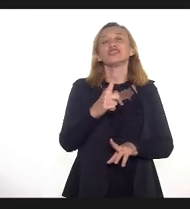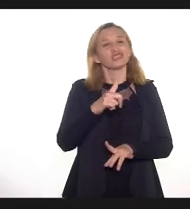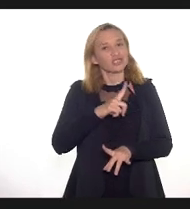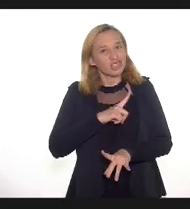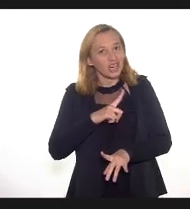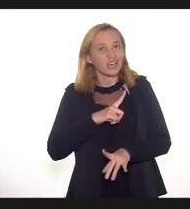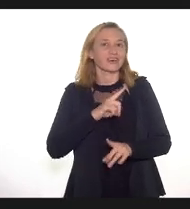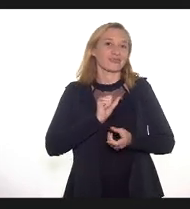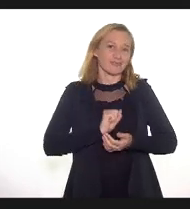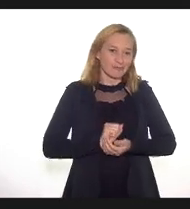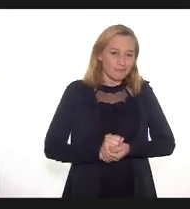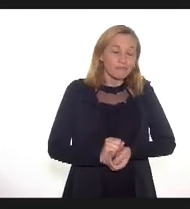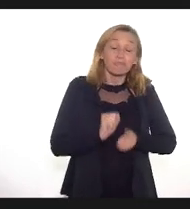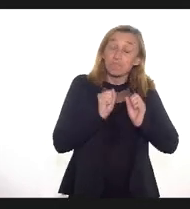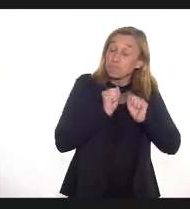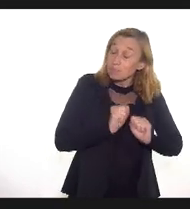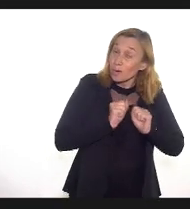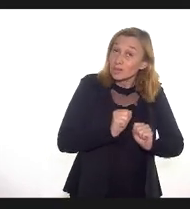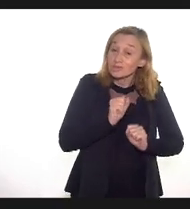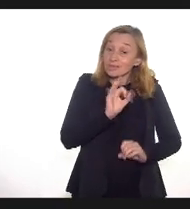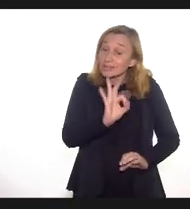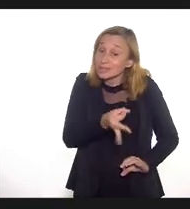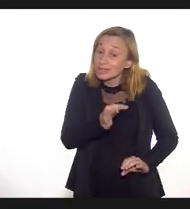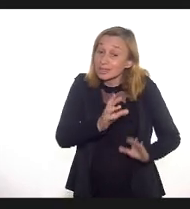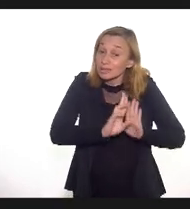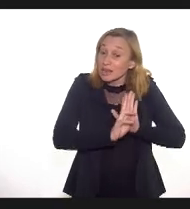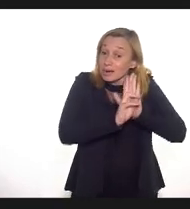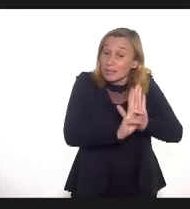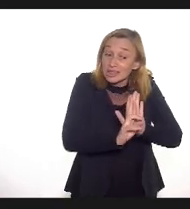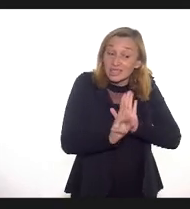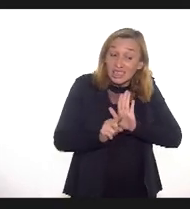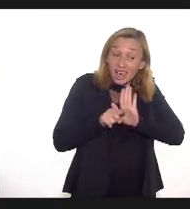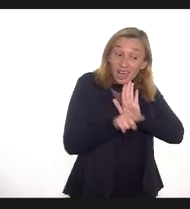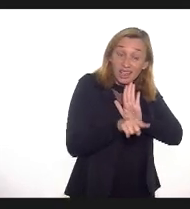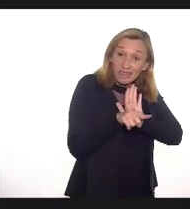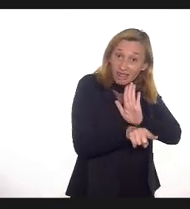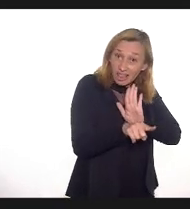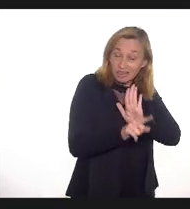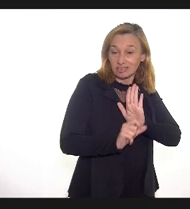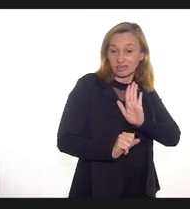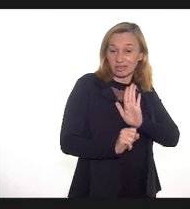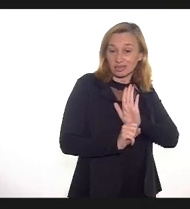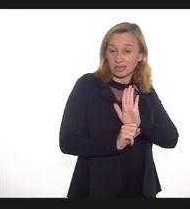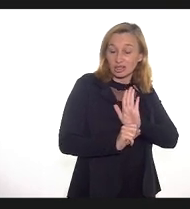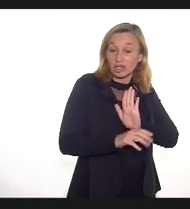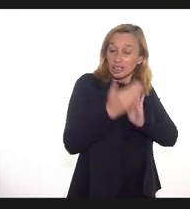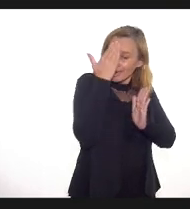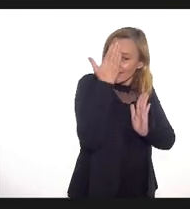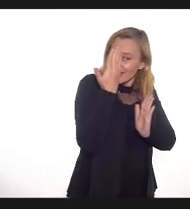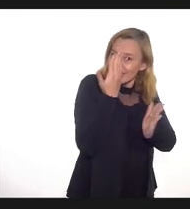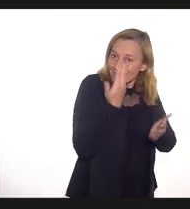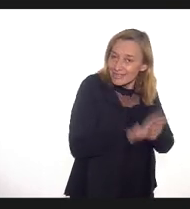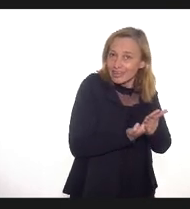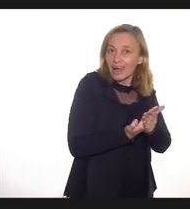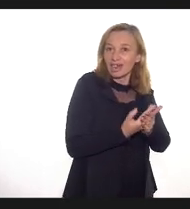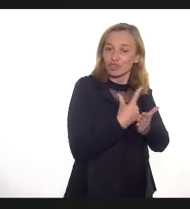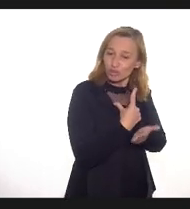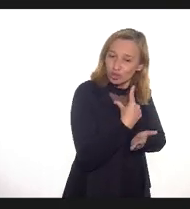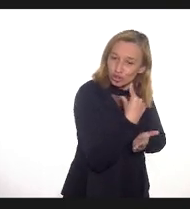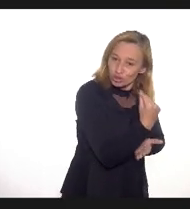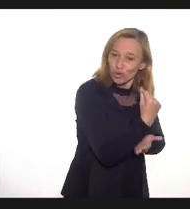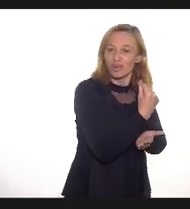possamos, sobretudo, representando aqueles que nos confiaram, que nos